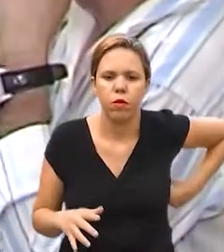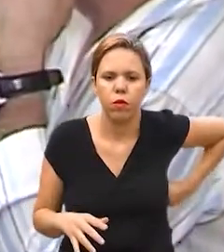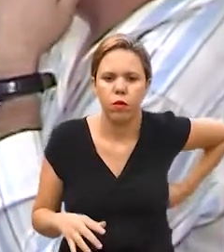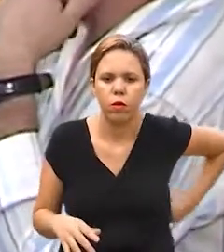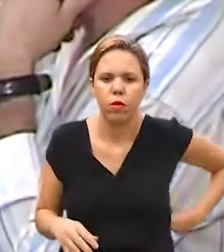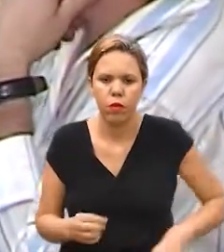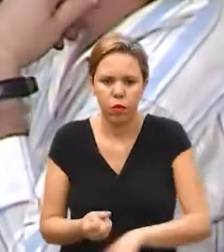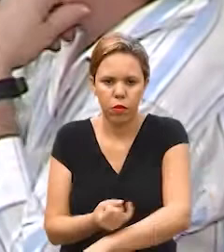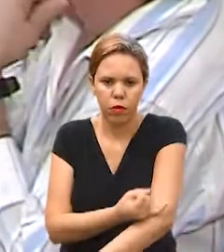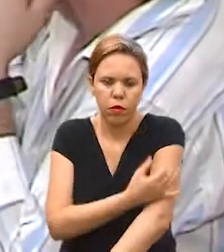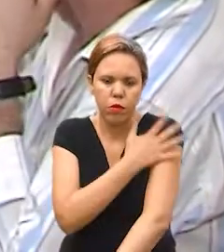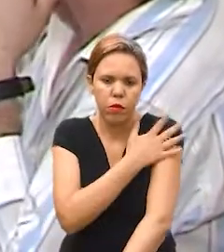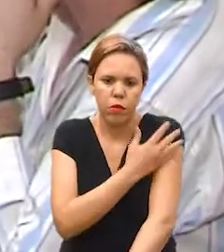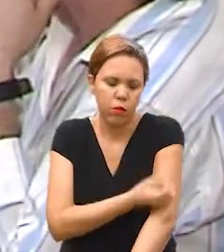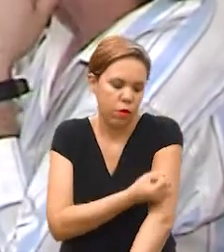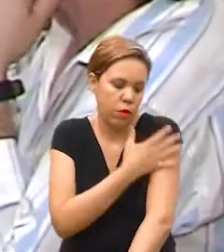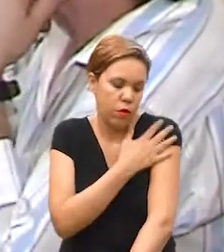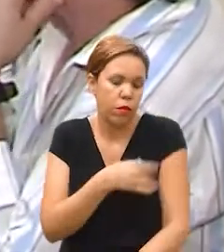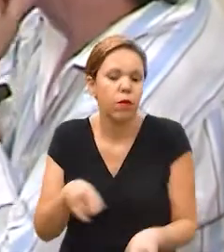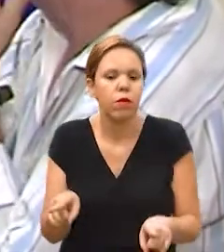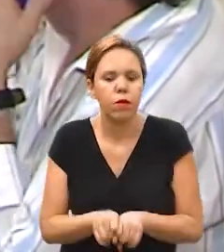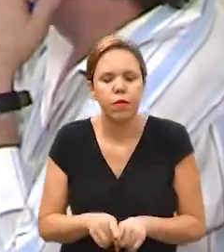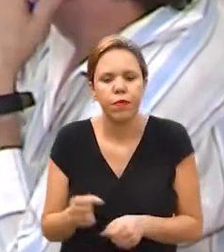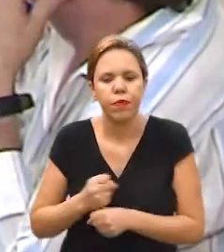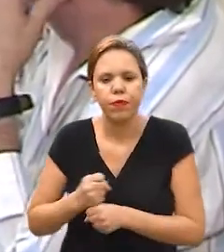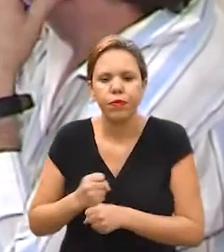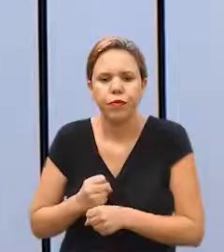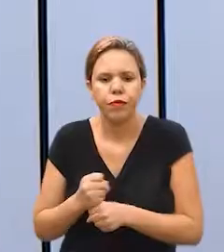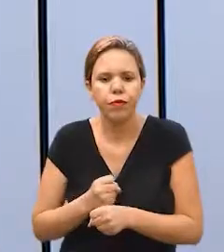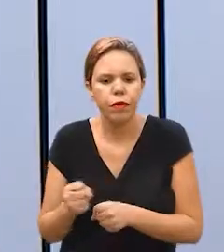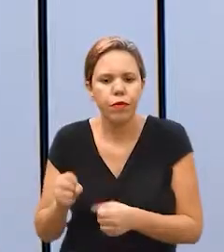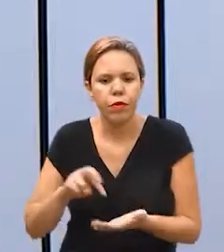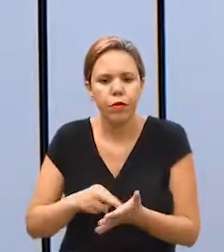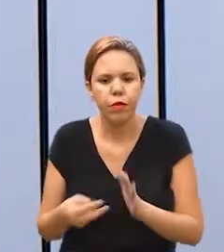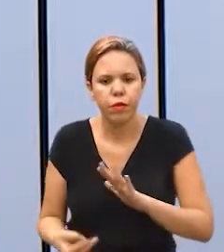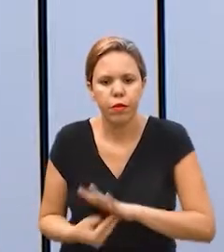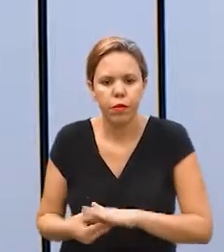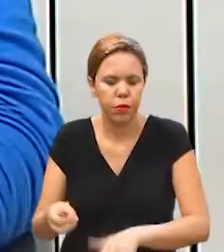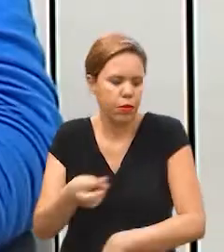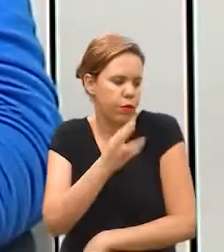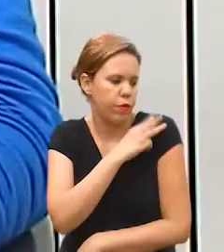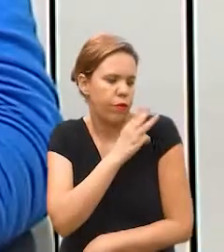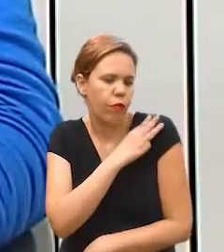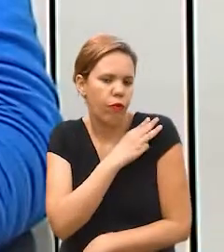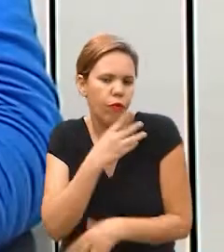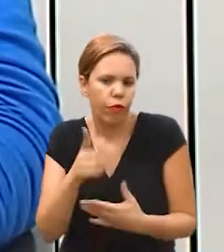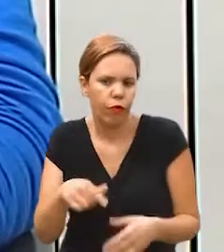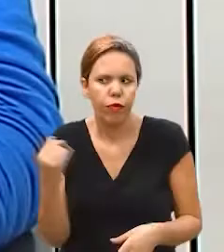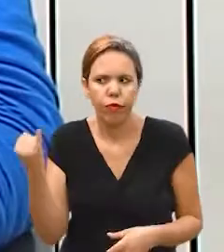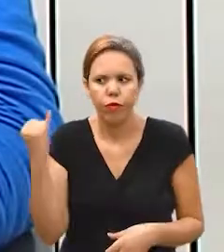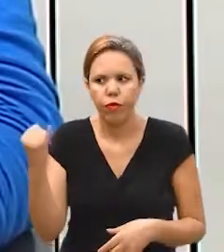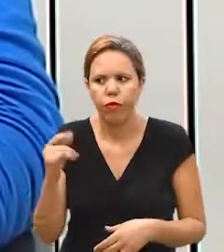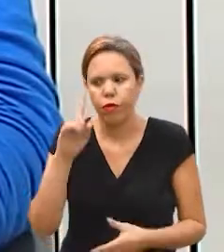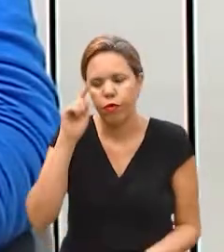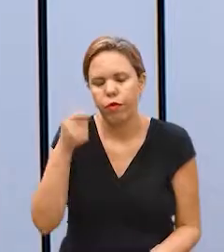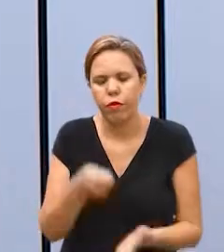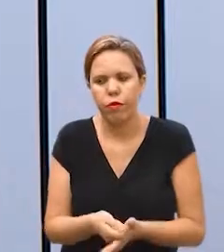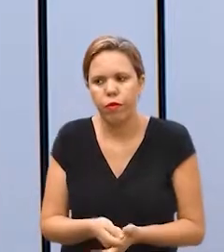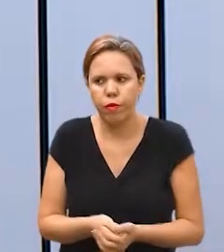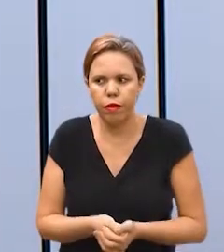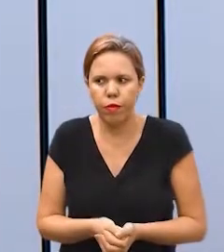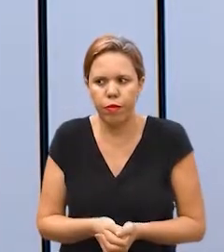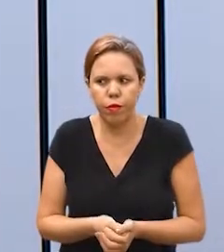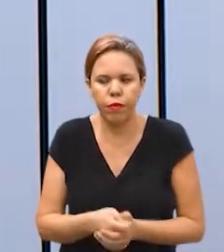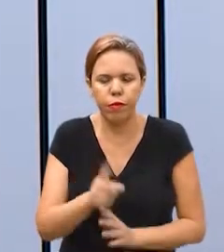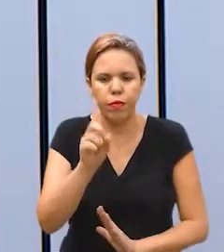ensino fundamental, mas também aos anos que corresponderia ao ensino médio. Isso é muito importante, a garantia